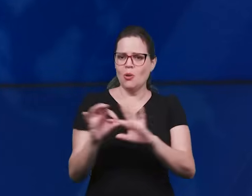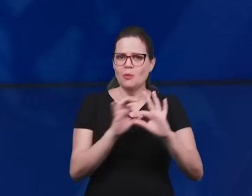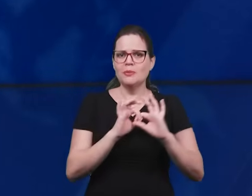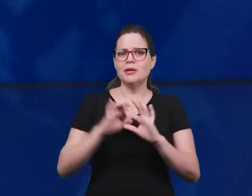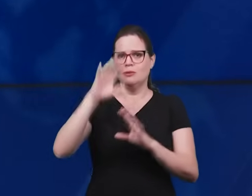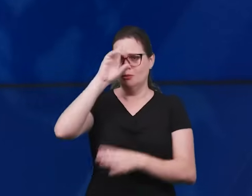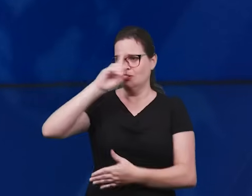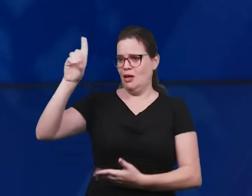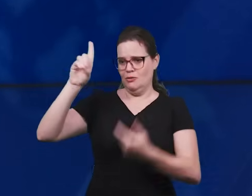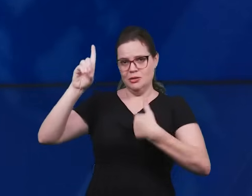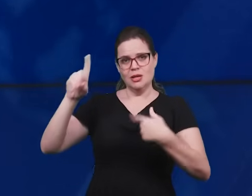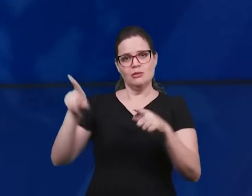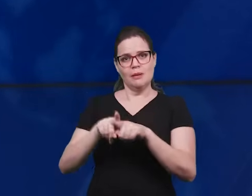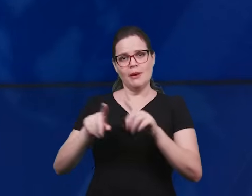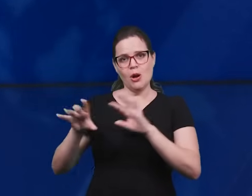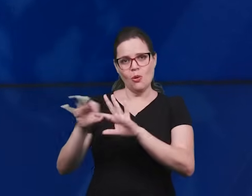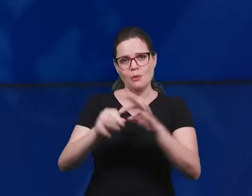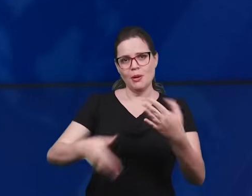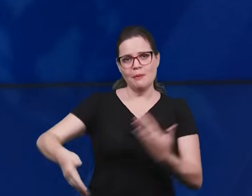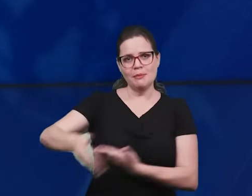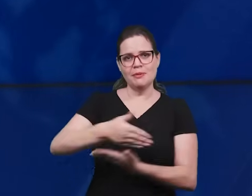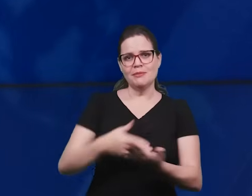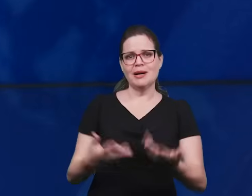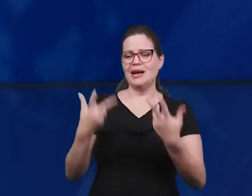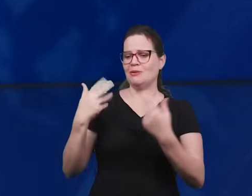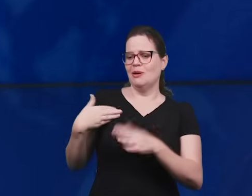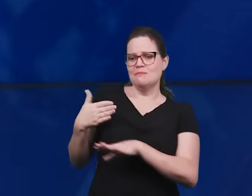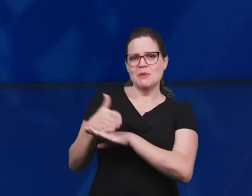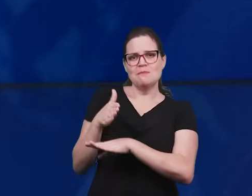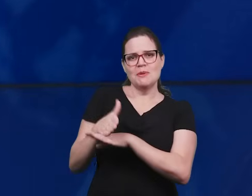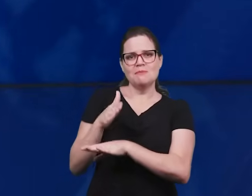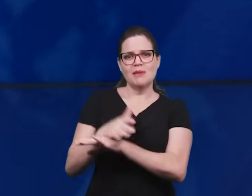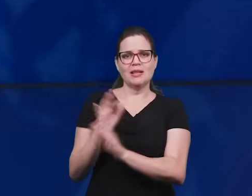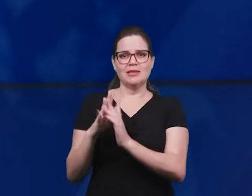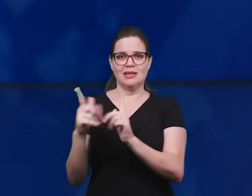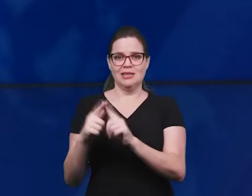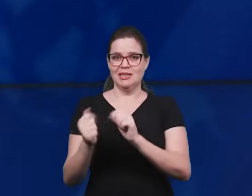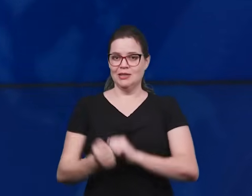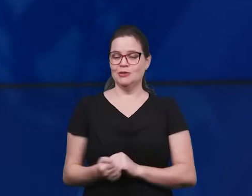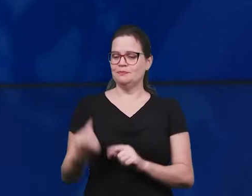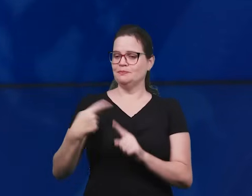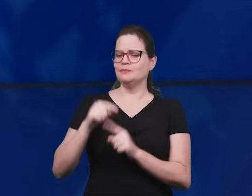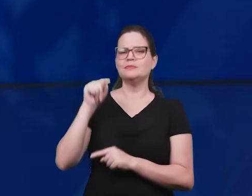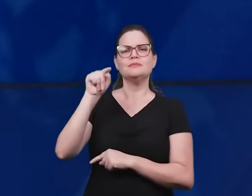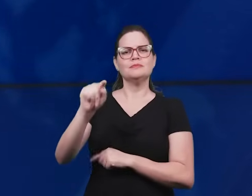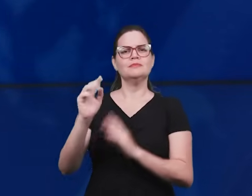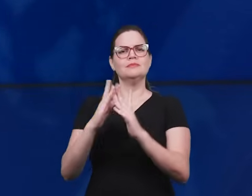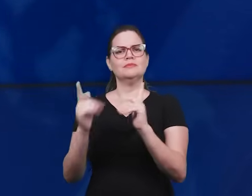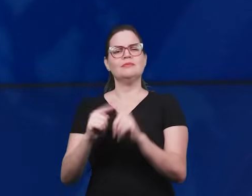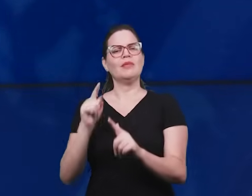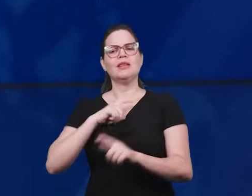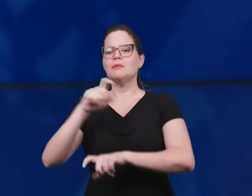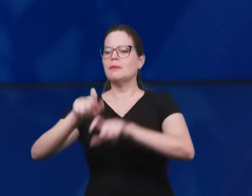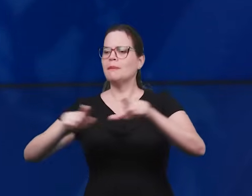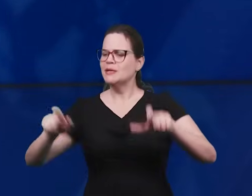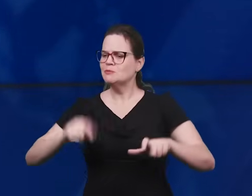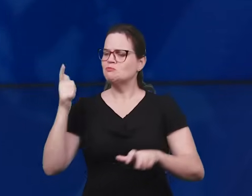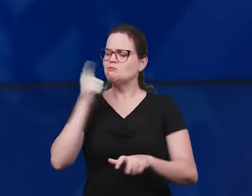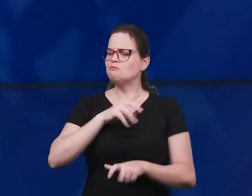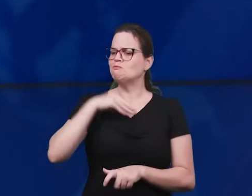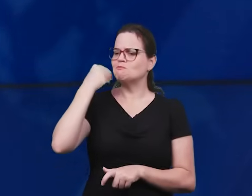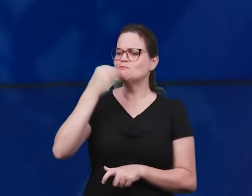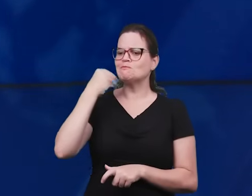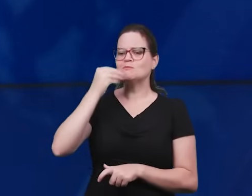os outros. É como ir à igreja, pois ali encontramos uma comunidade de salvos pela graça de